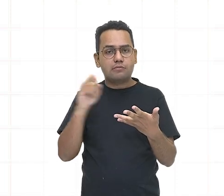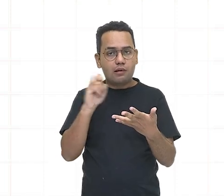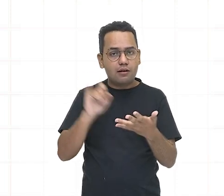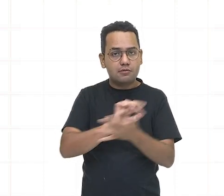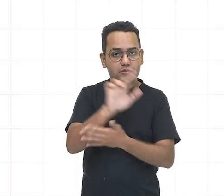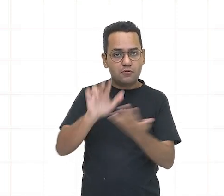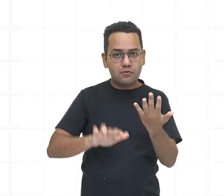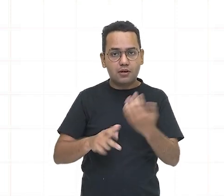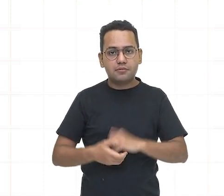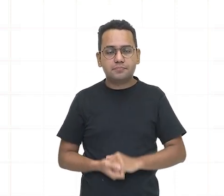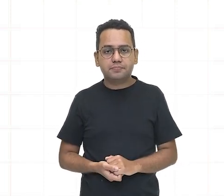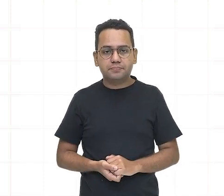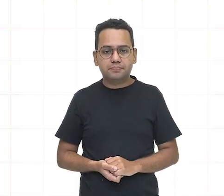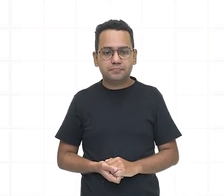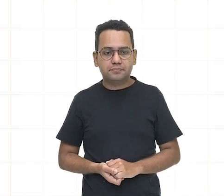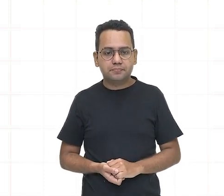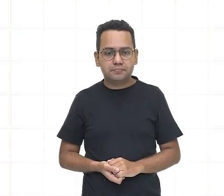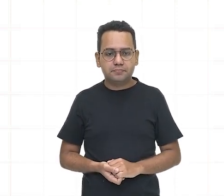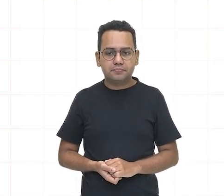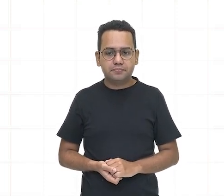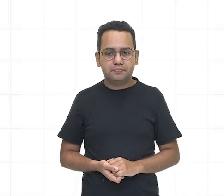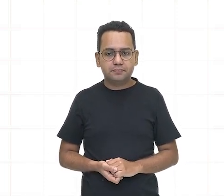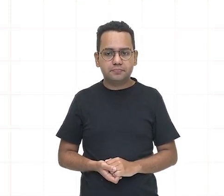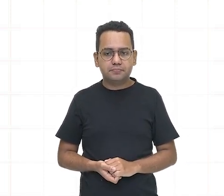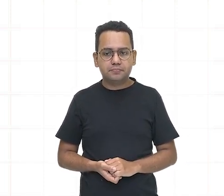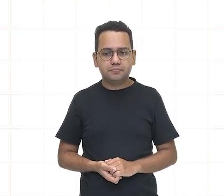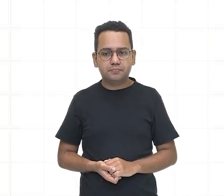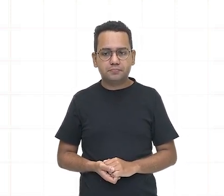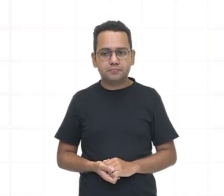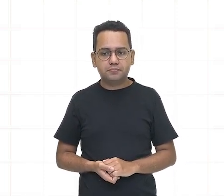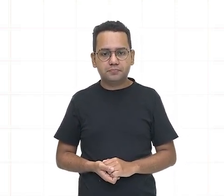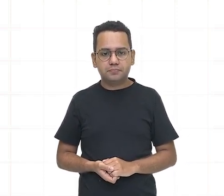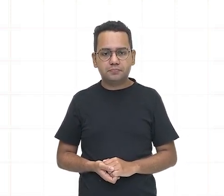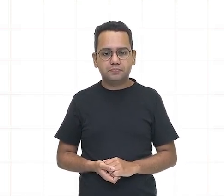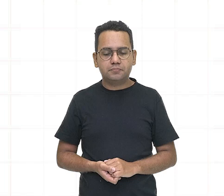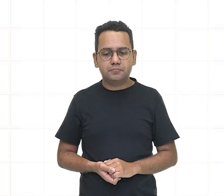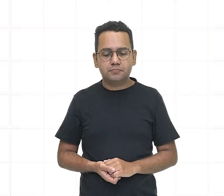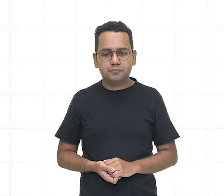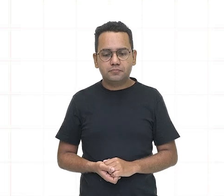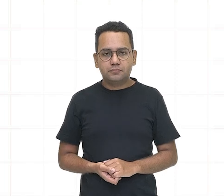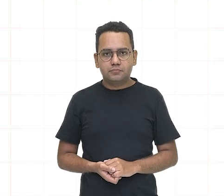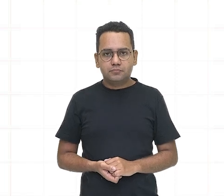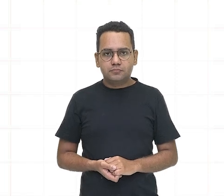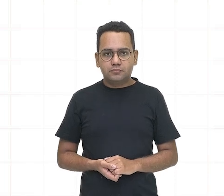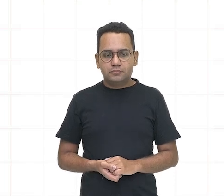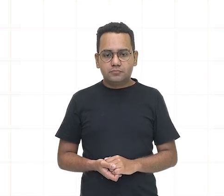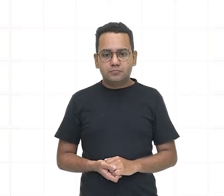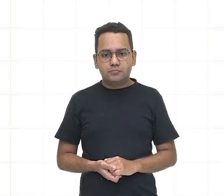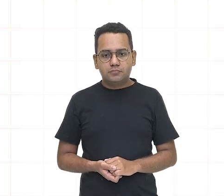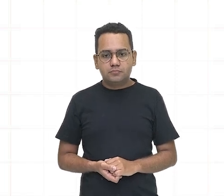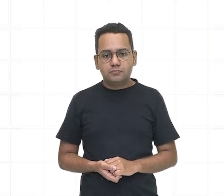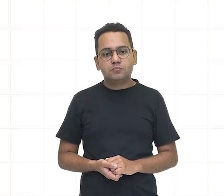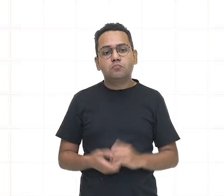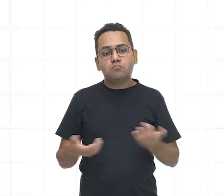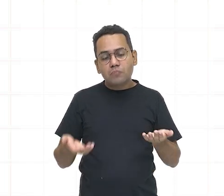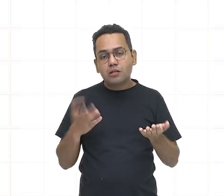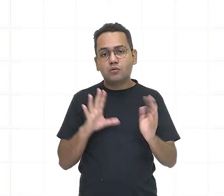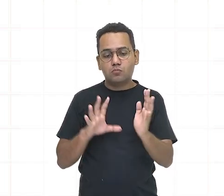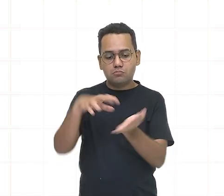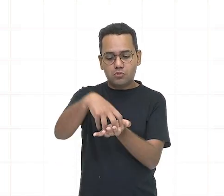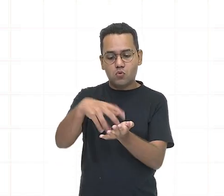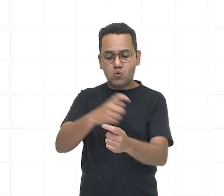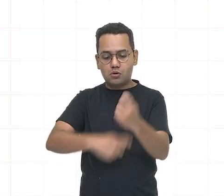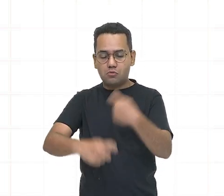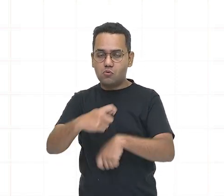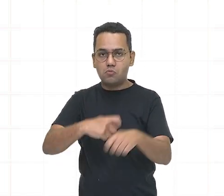desenvolvendo bastante, mas também nós não podemos esquecer aí as atividades que estão relacionadas a um bloco econômico muito conhecido